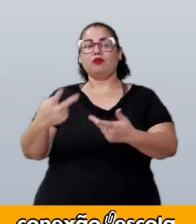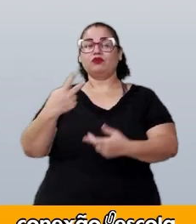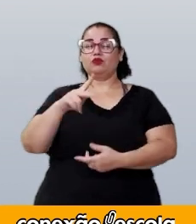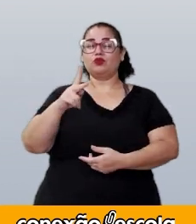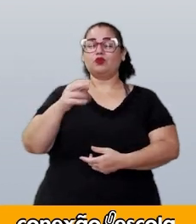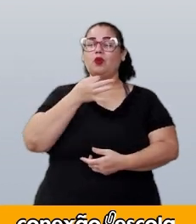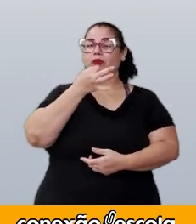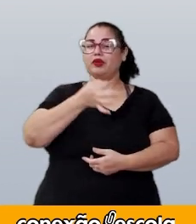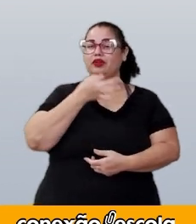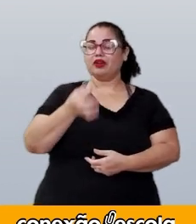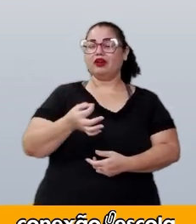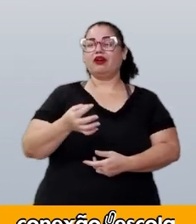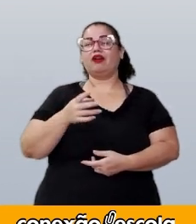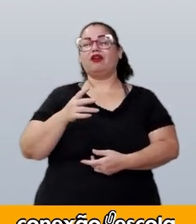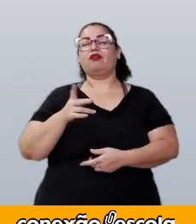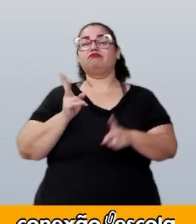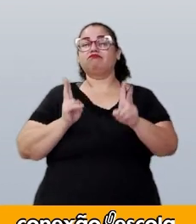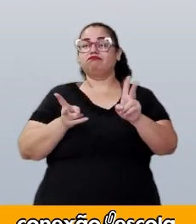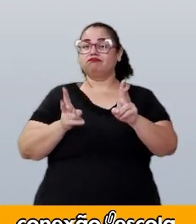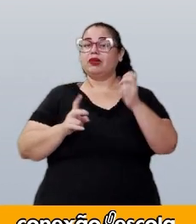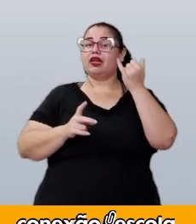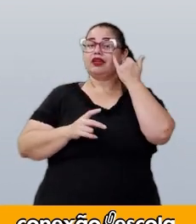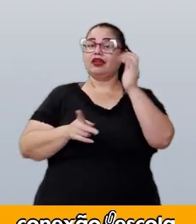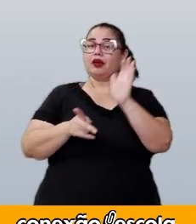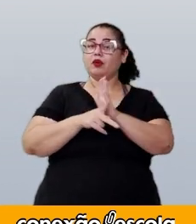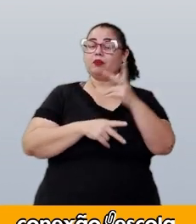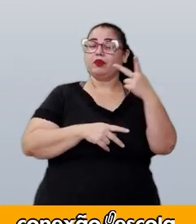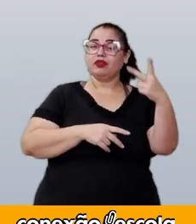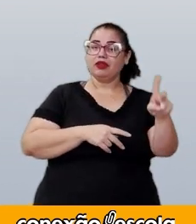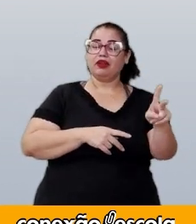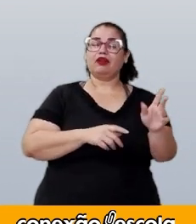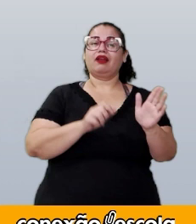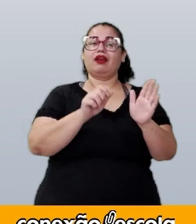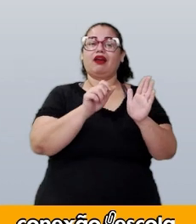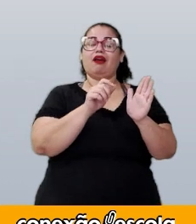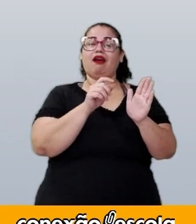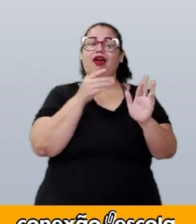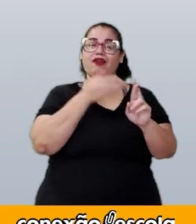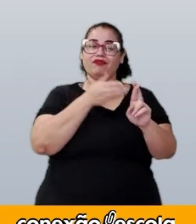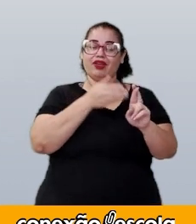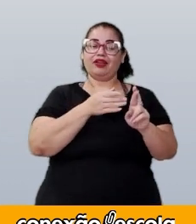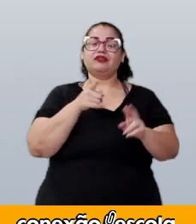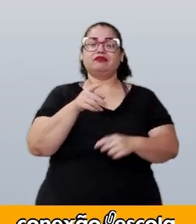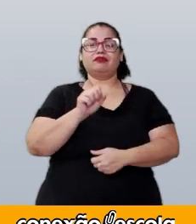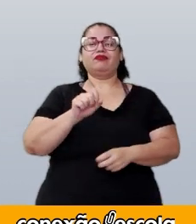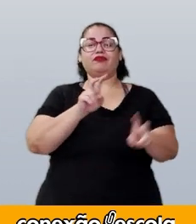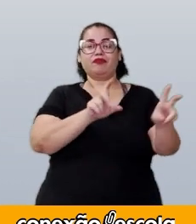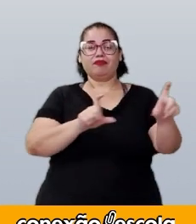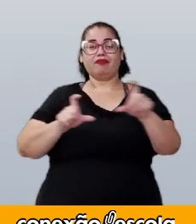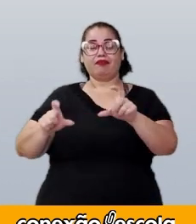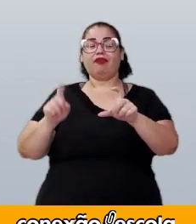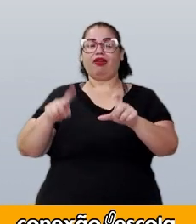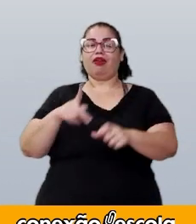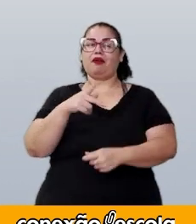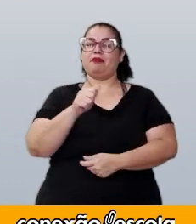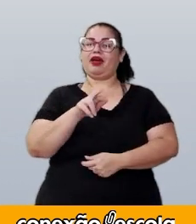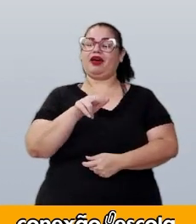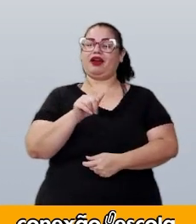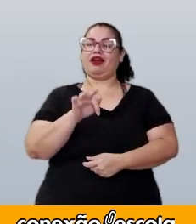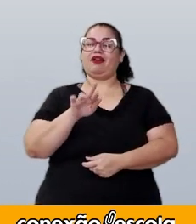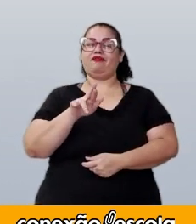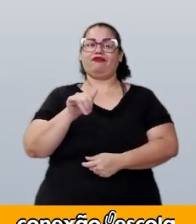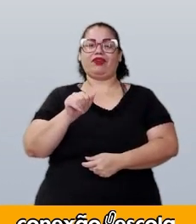suas, adapta, mas mantendo ainda a ideia original, você está fazendo uma paráfrase. Então,